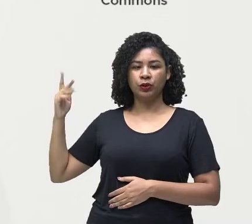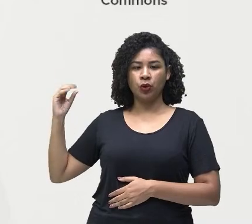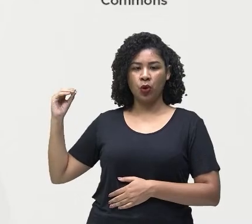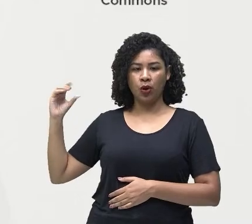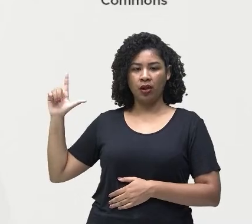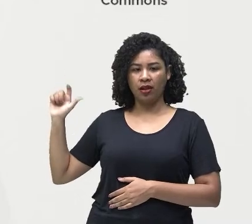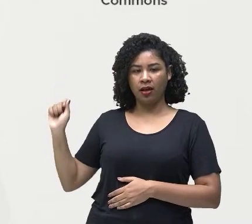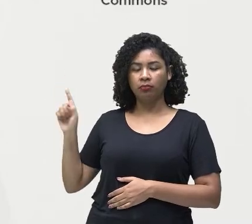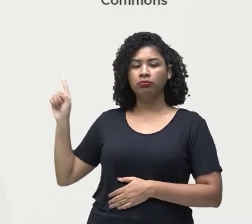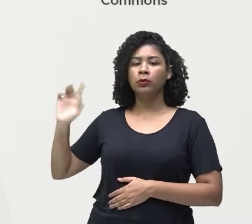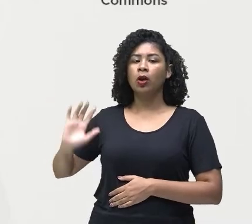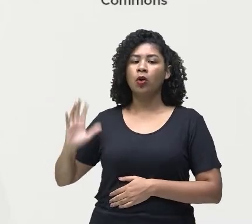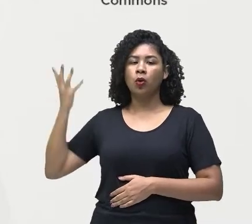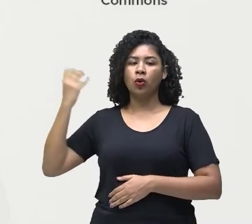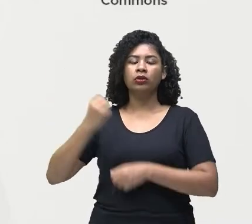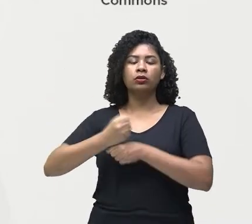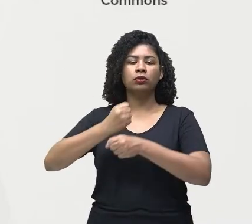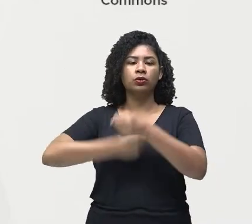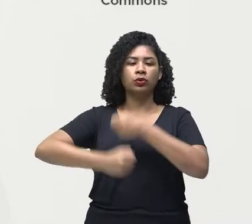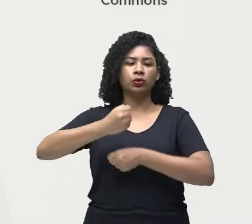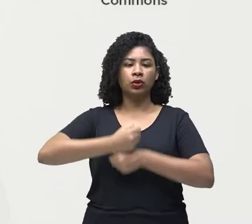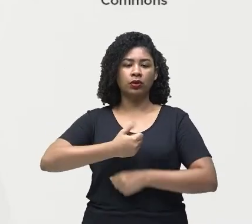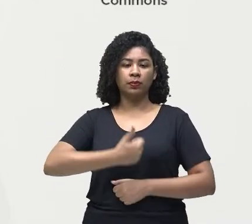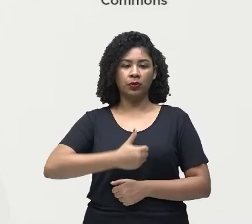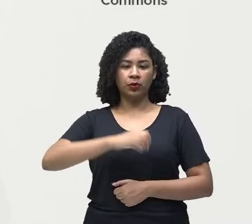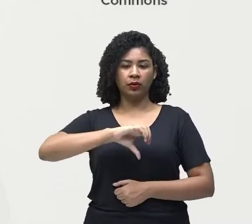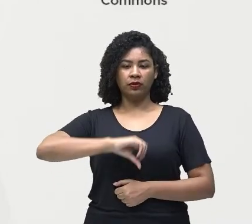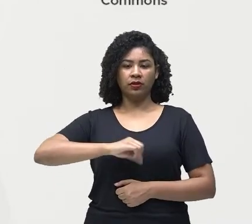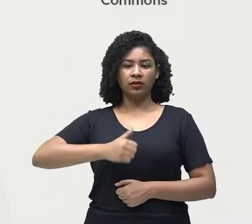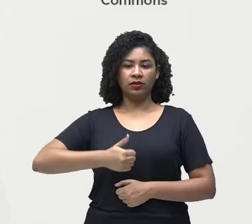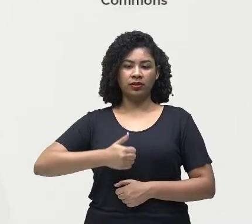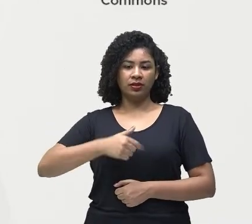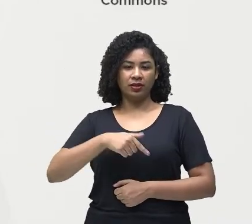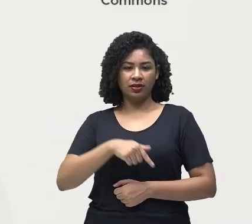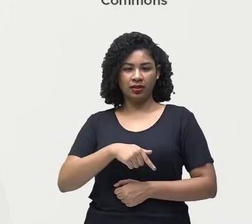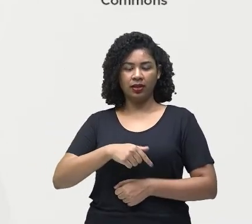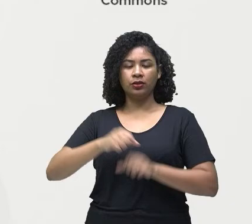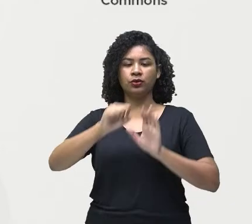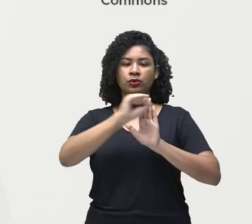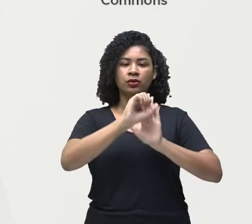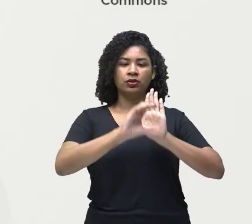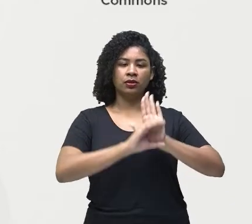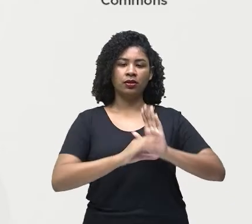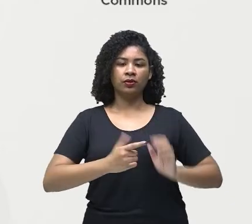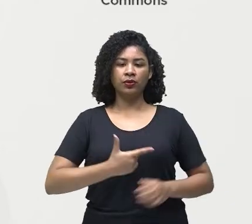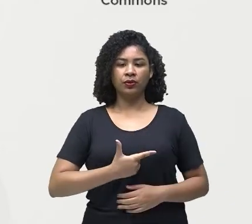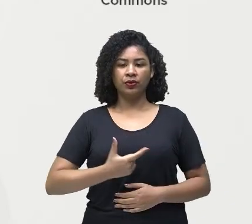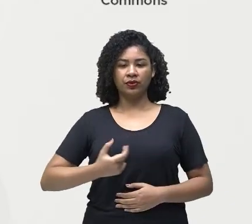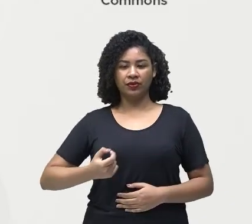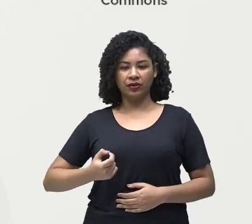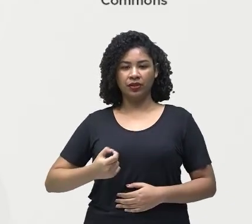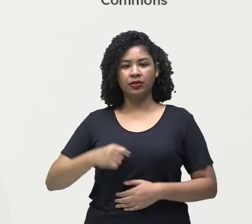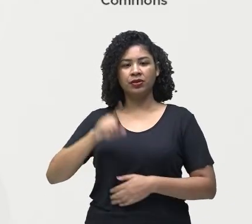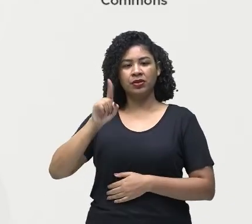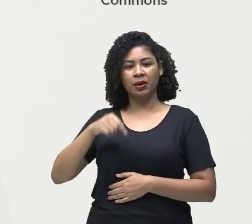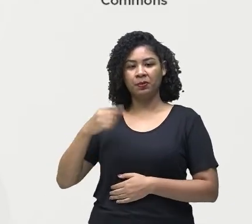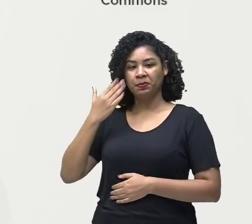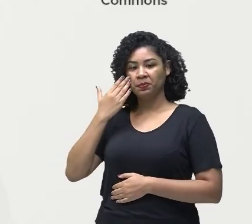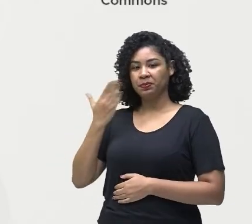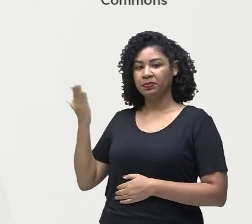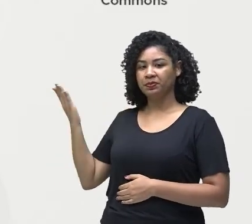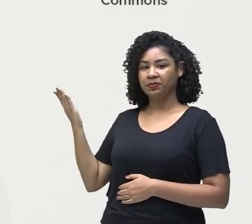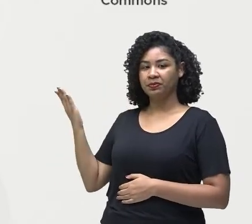em 1917, século XX. Foi uma variação do vírus de influenza,